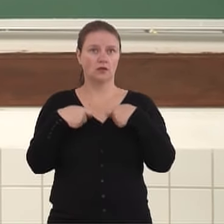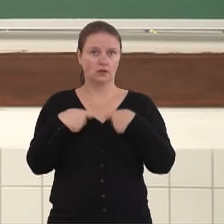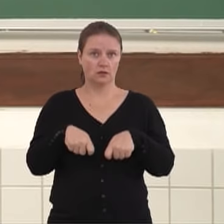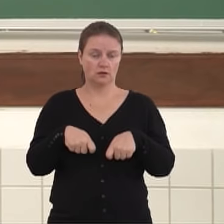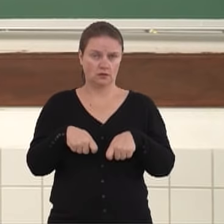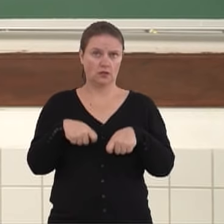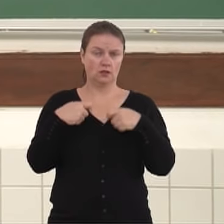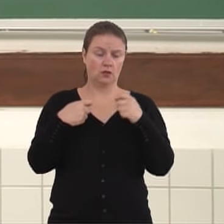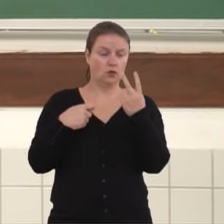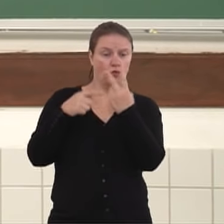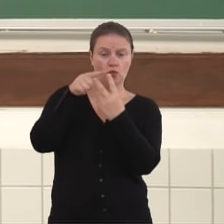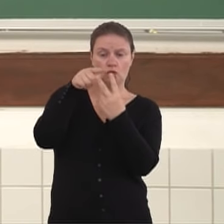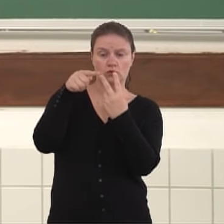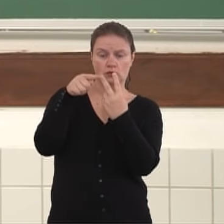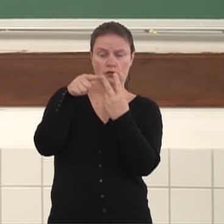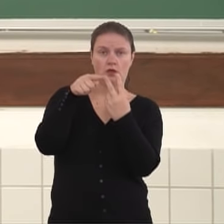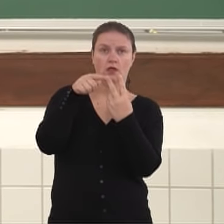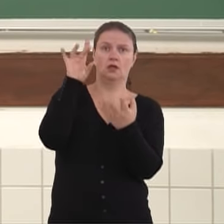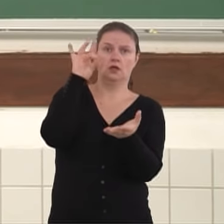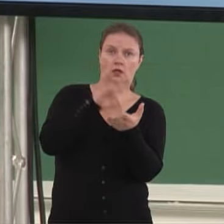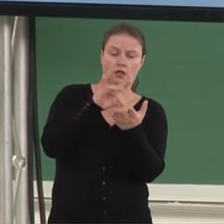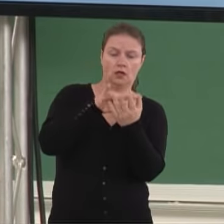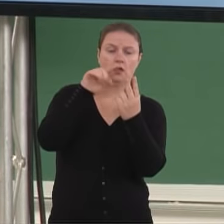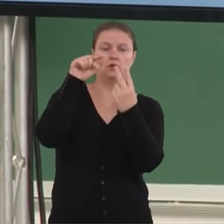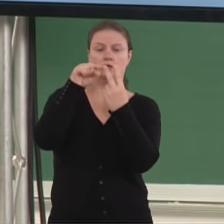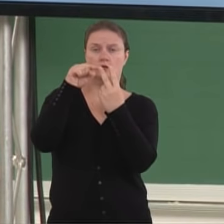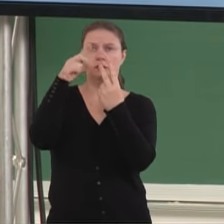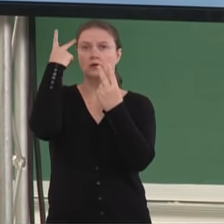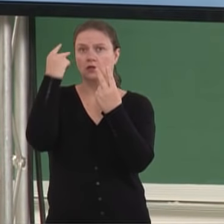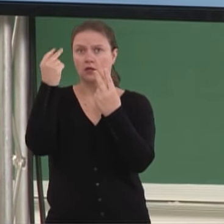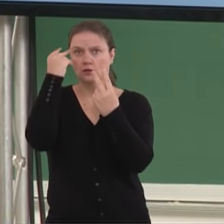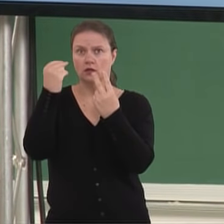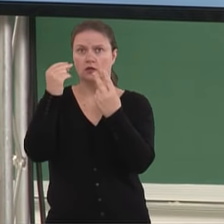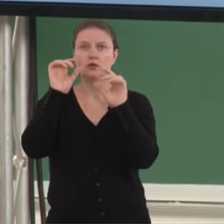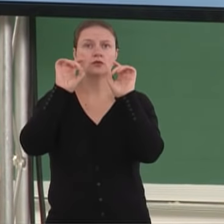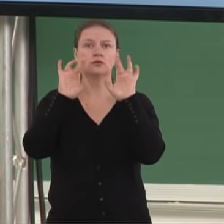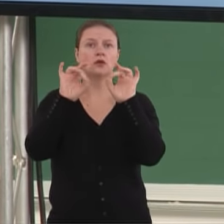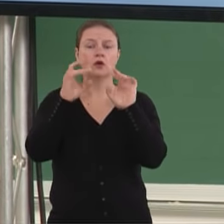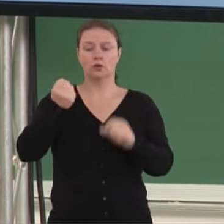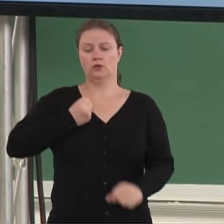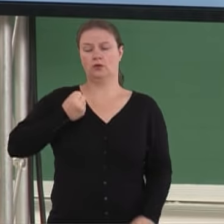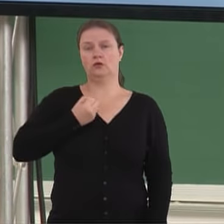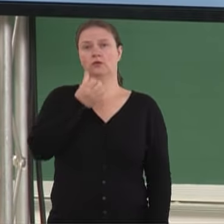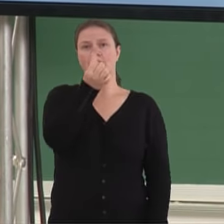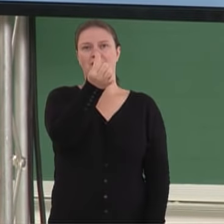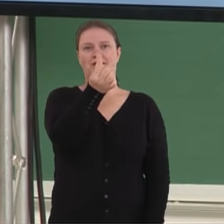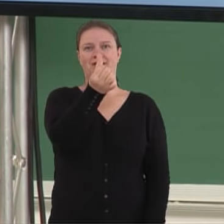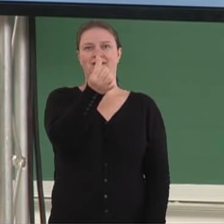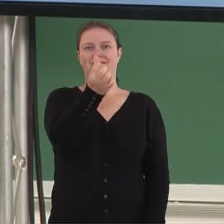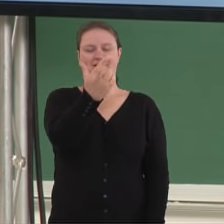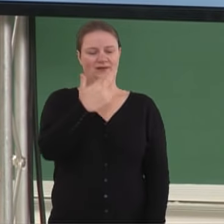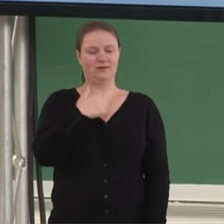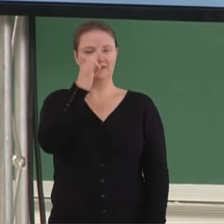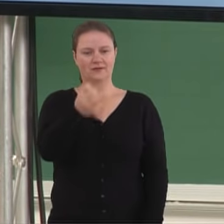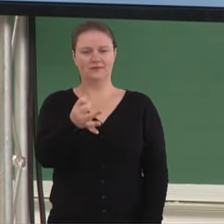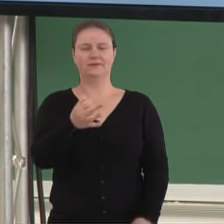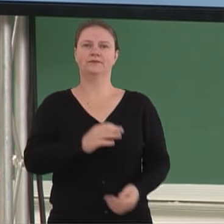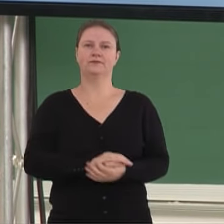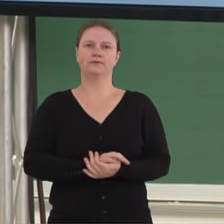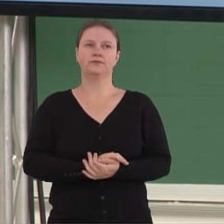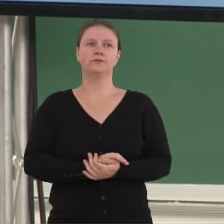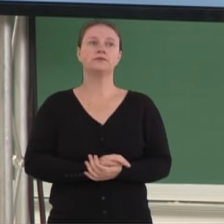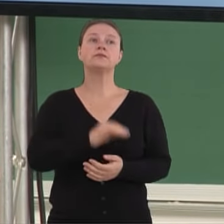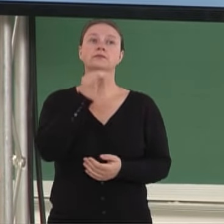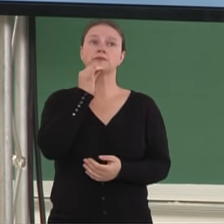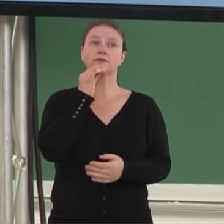e natural. Qual que vai ser? O número 6 apenas. A letra B, reais e